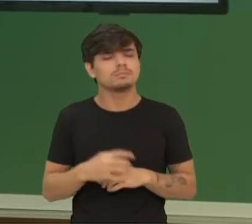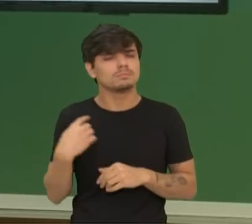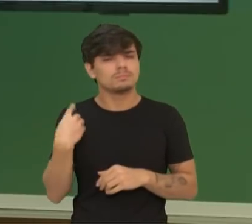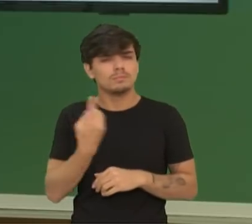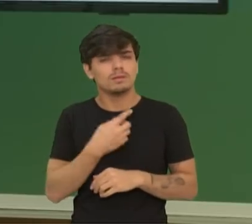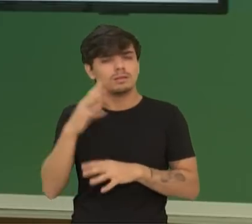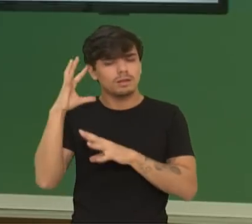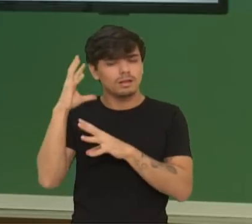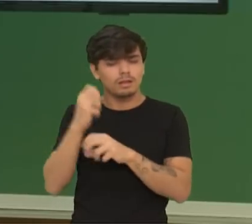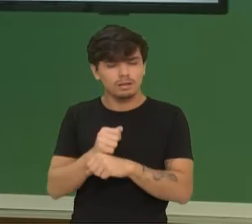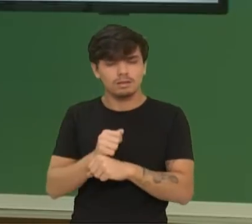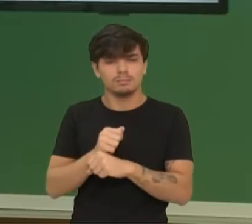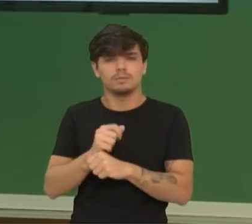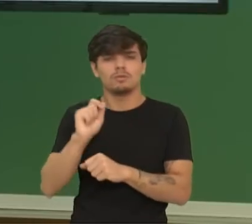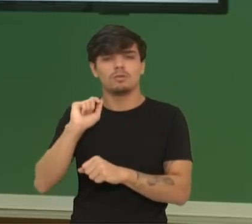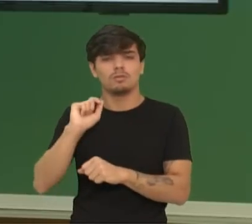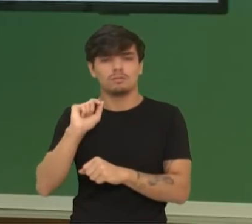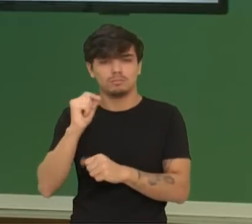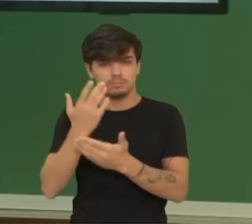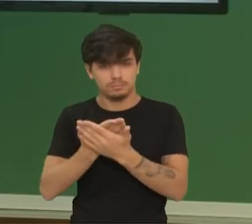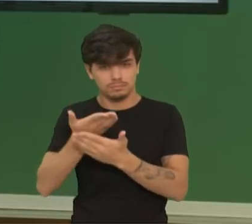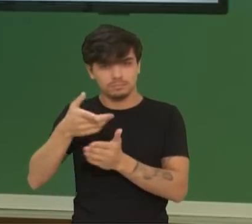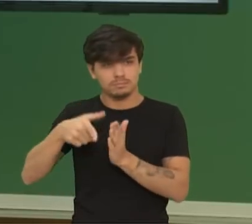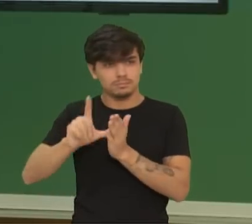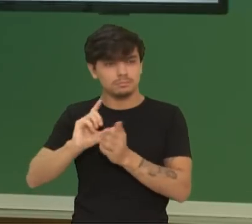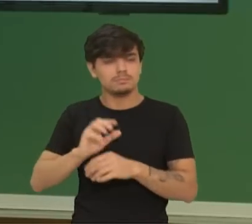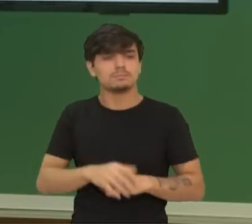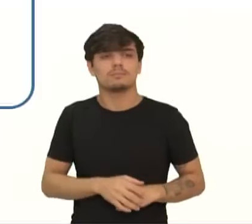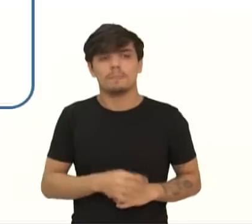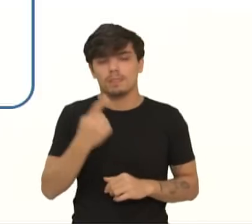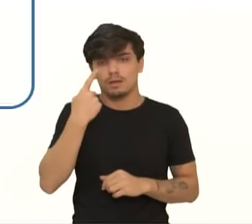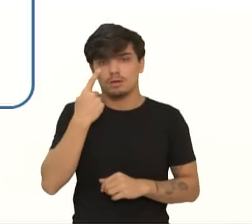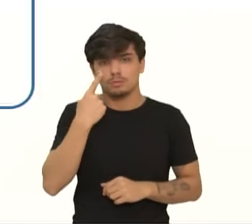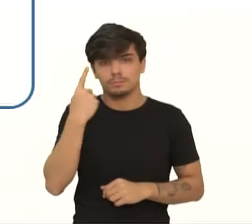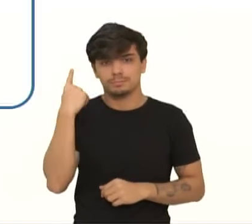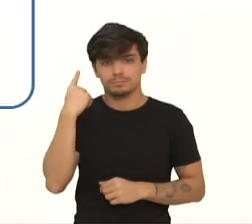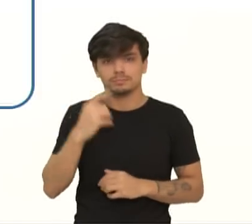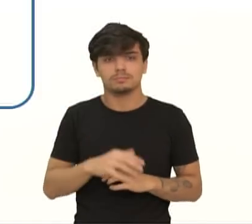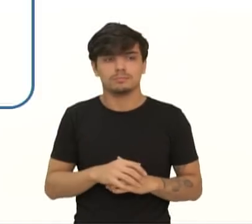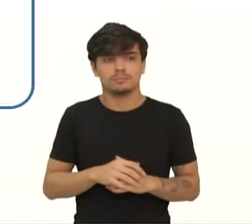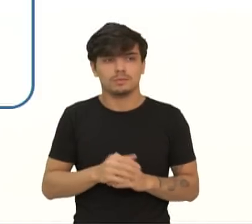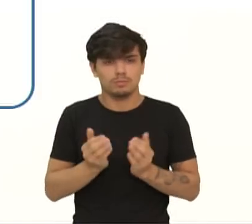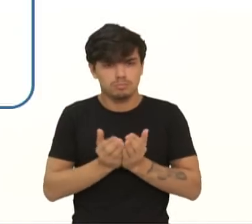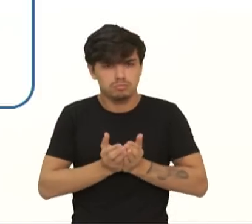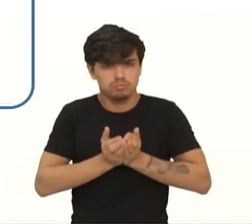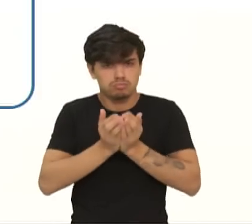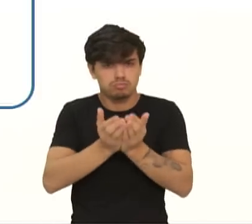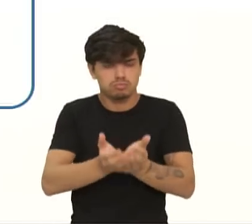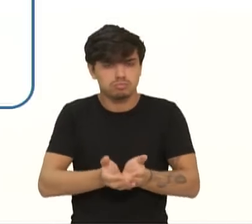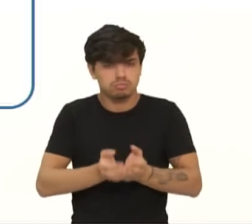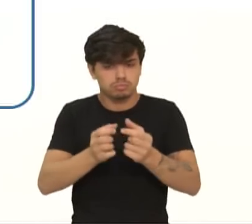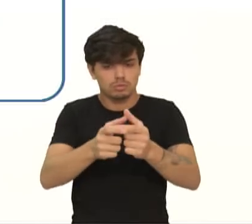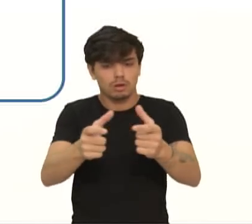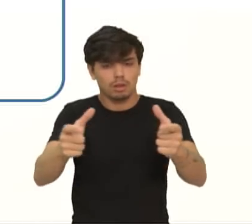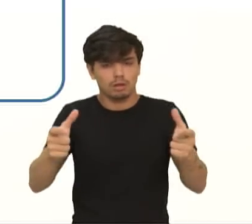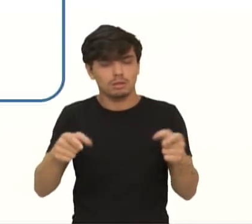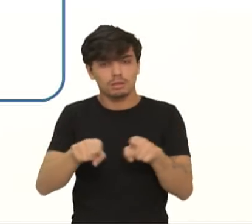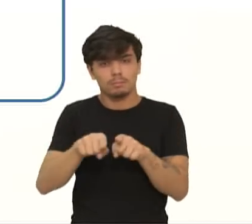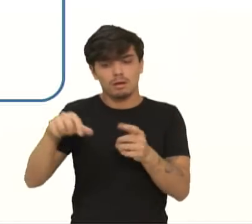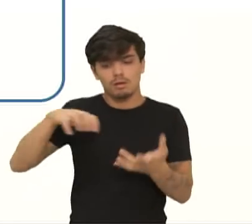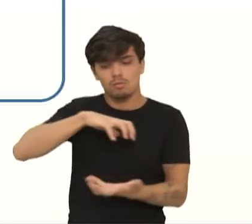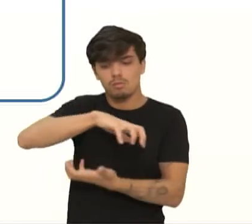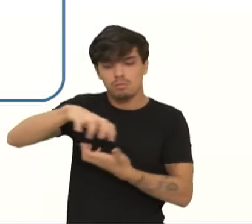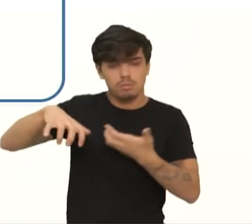damos uma relembradinha do que nós estudamos. Olha o que nós estudamos. As grandes navegações, a reforma